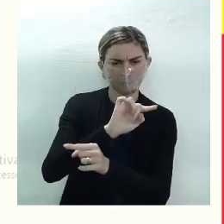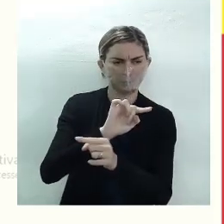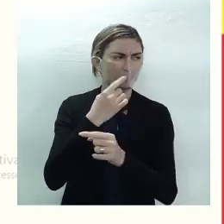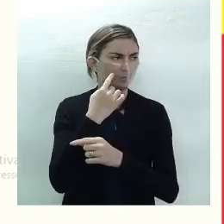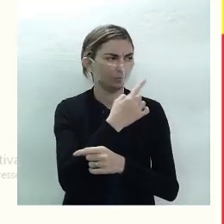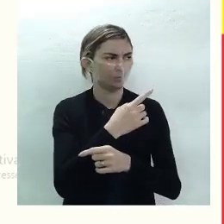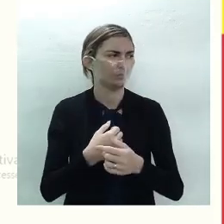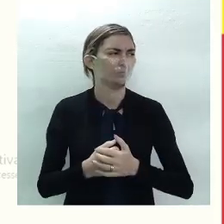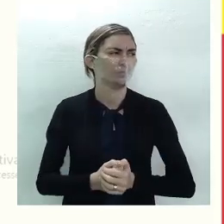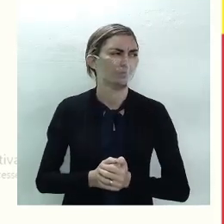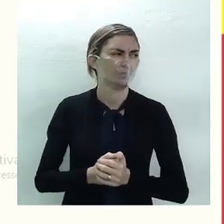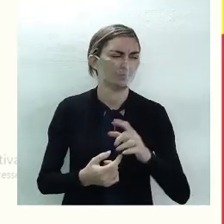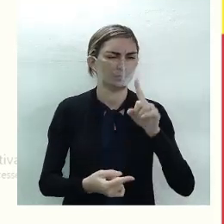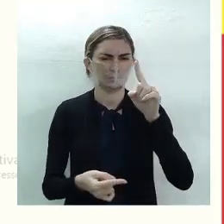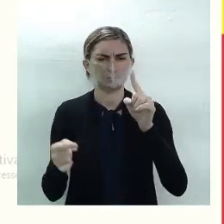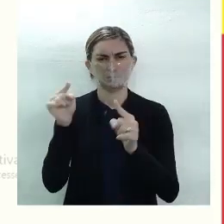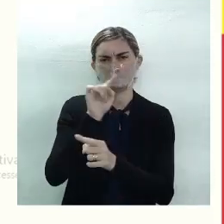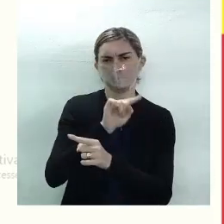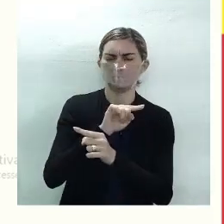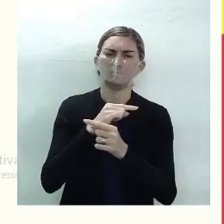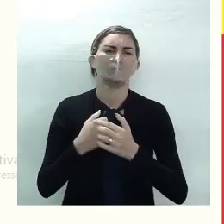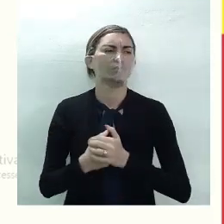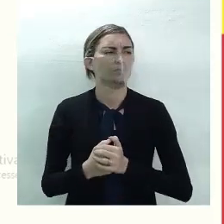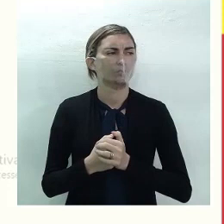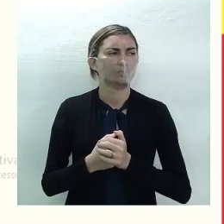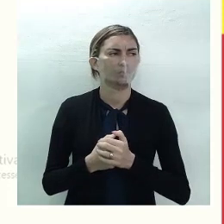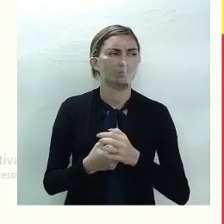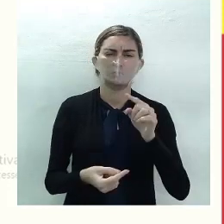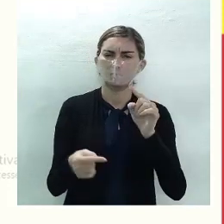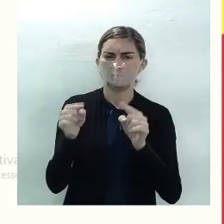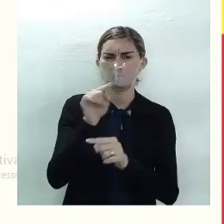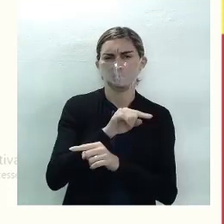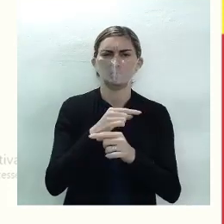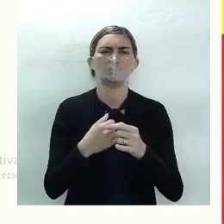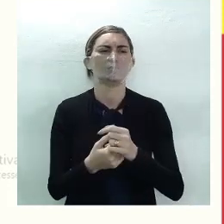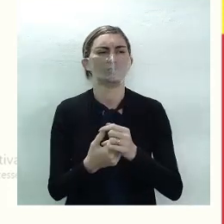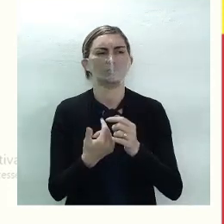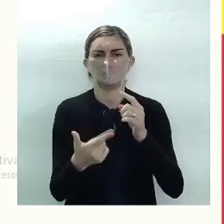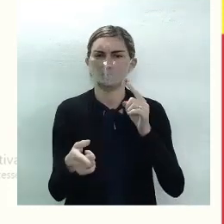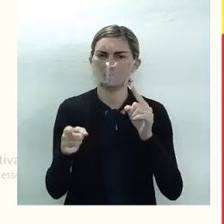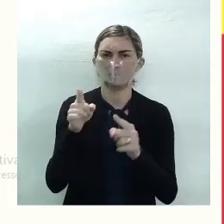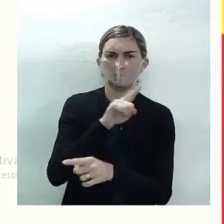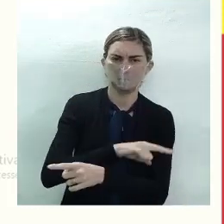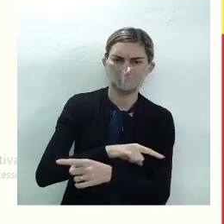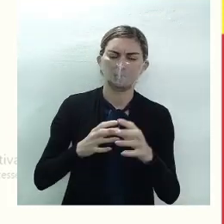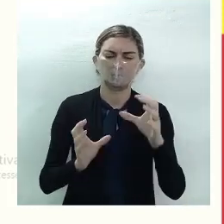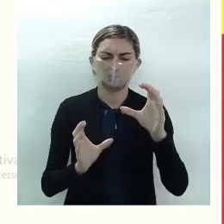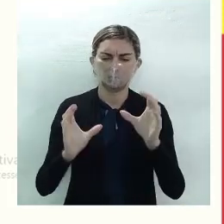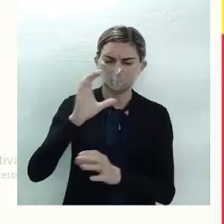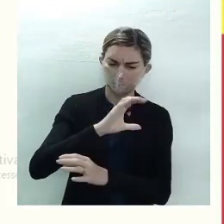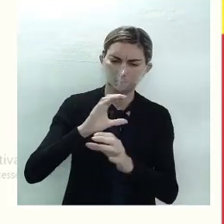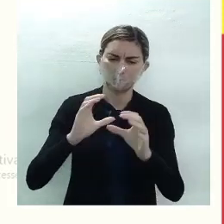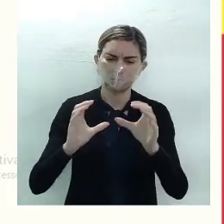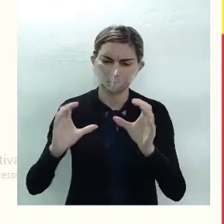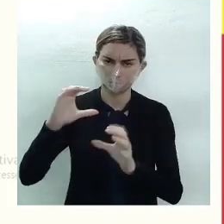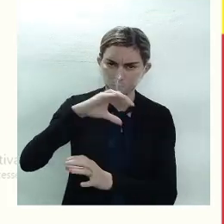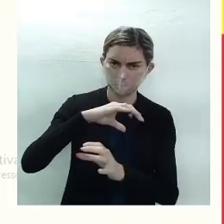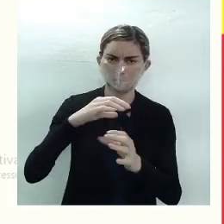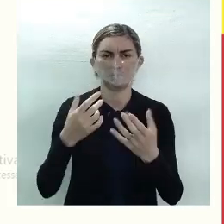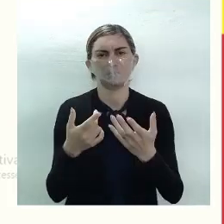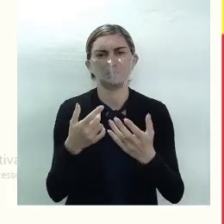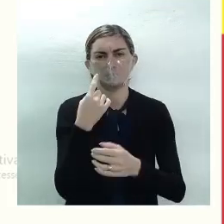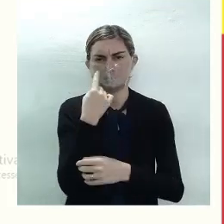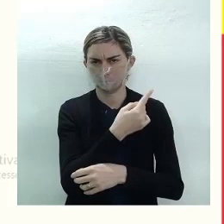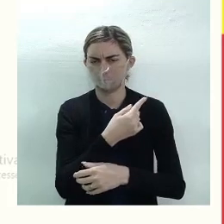continuar o giro. Girei, realizei outro giro, outro giro, outro giro e outro.